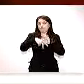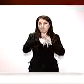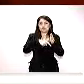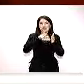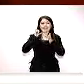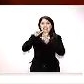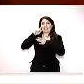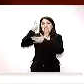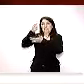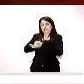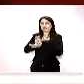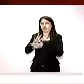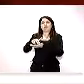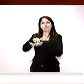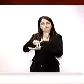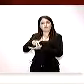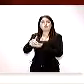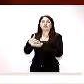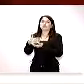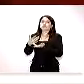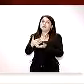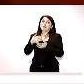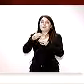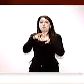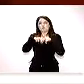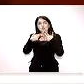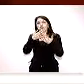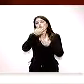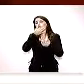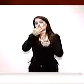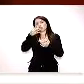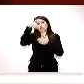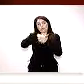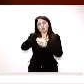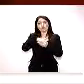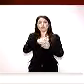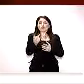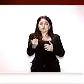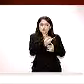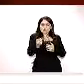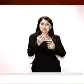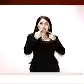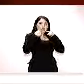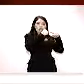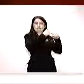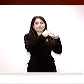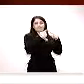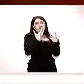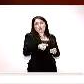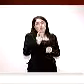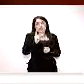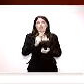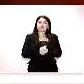das decisões recorridas assim Eu voto voto pelo desprovimento dos recursos votos que estão em